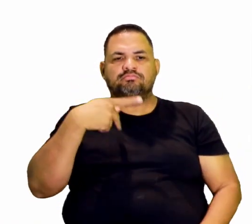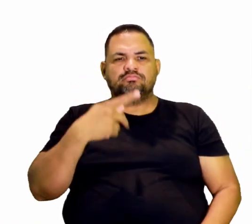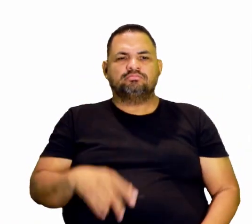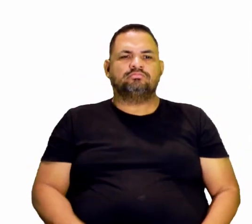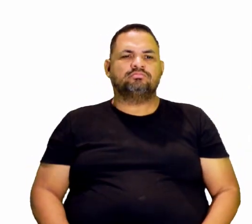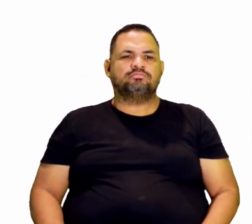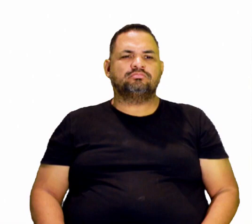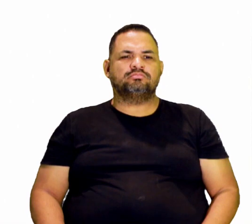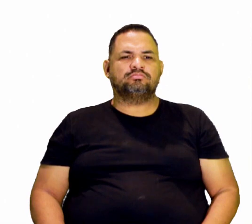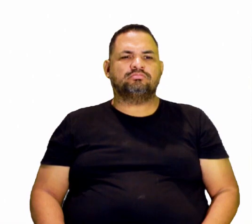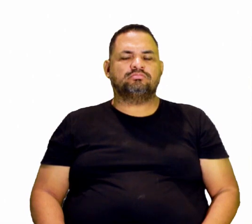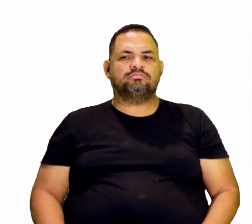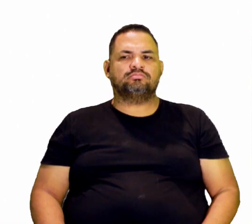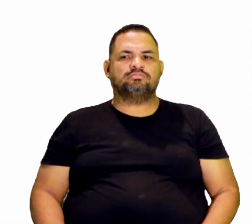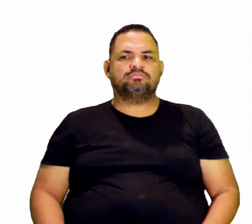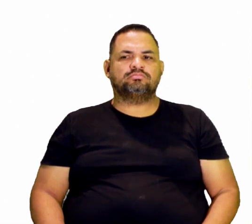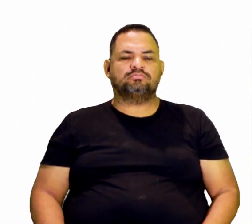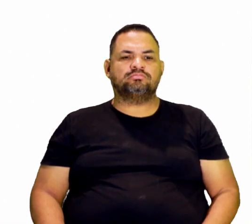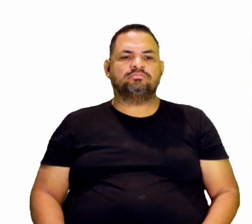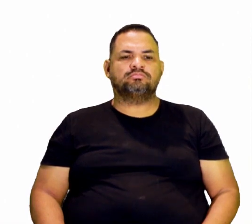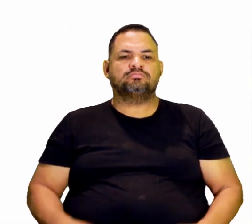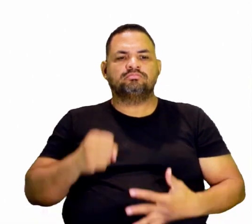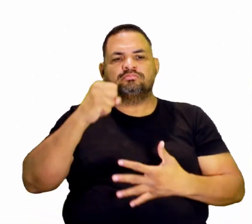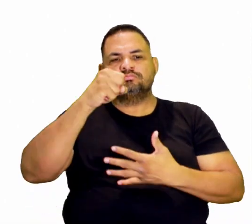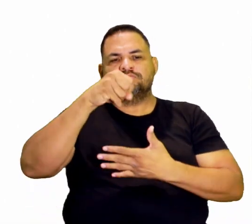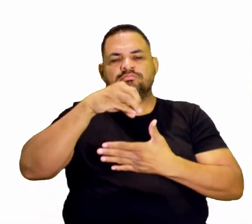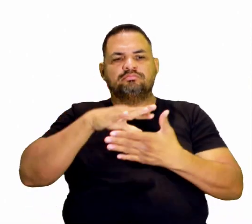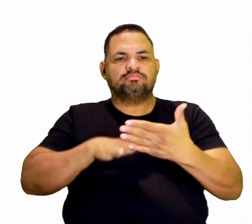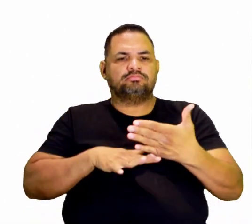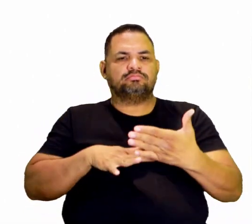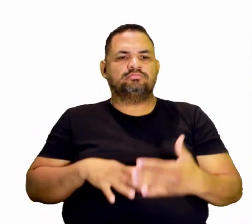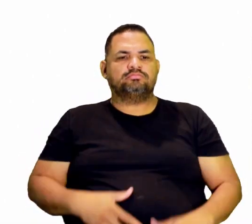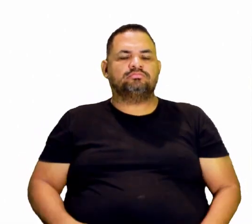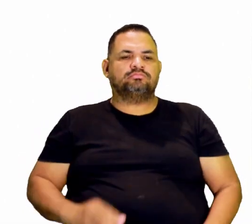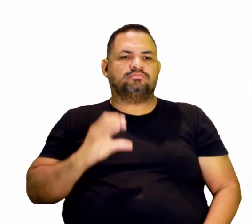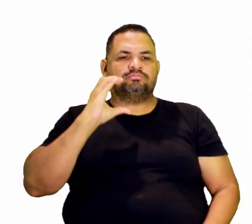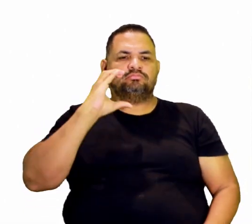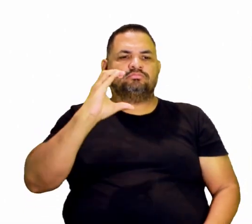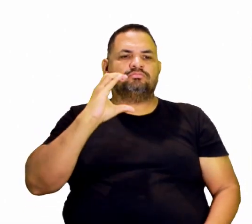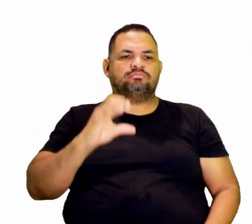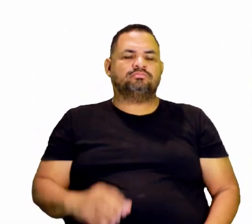Então, vemos aqui que é a alternativa C.